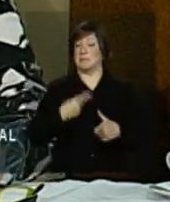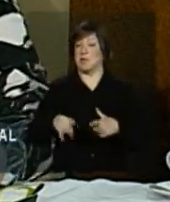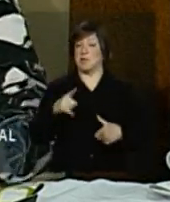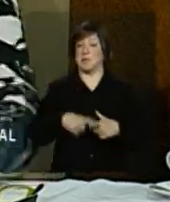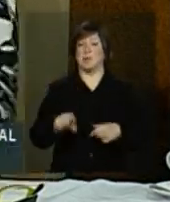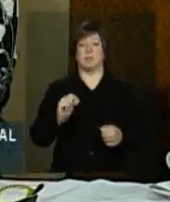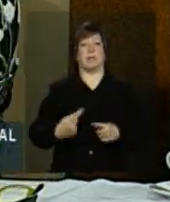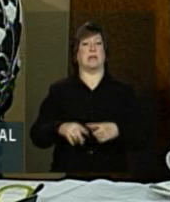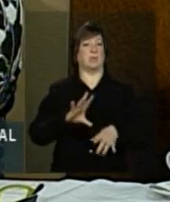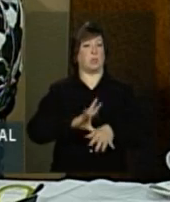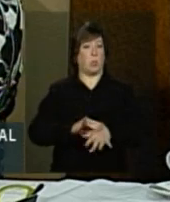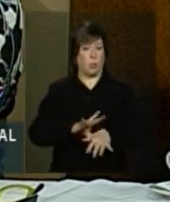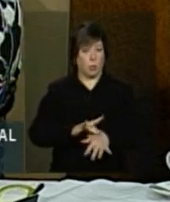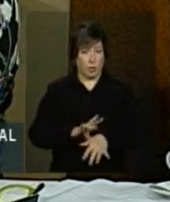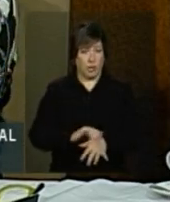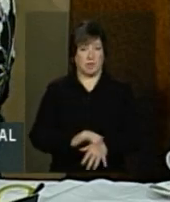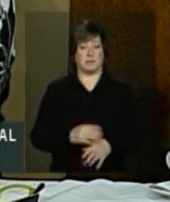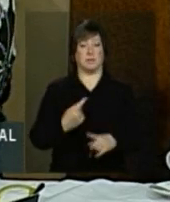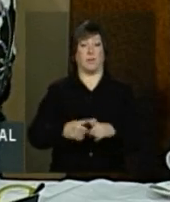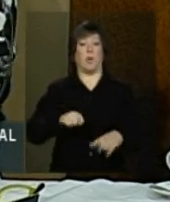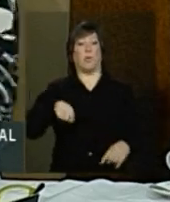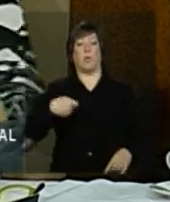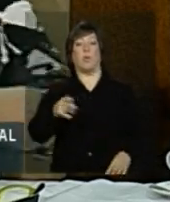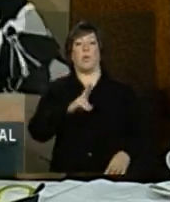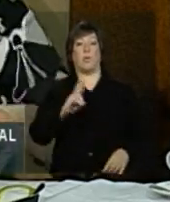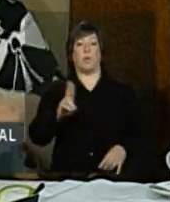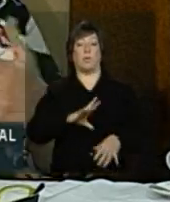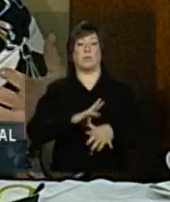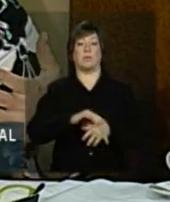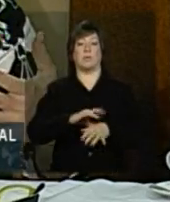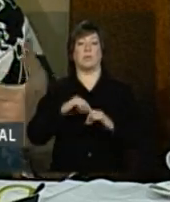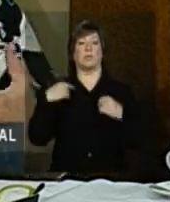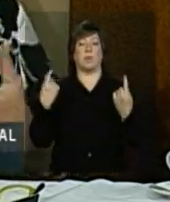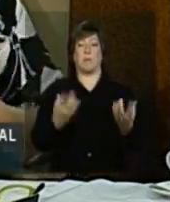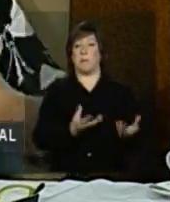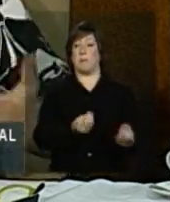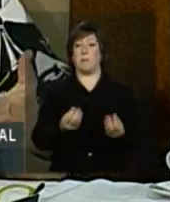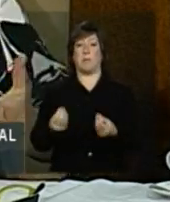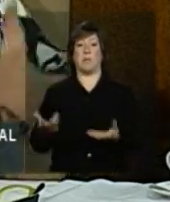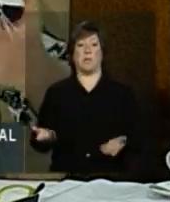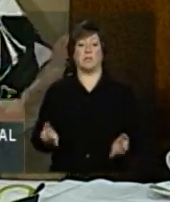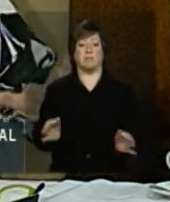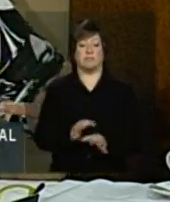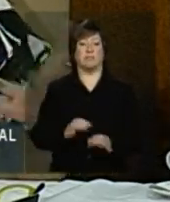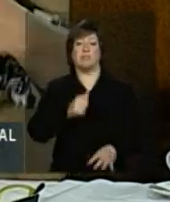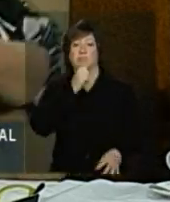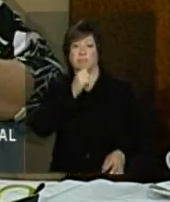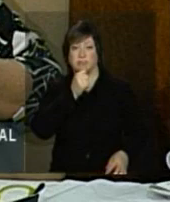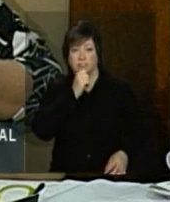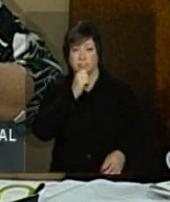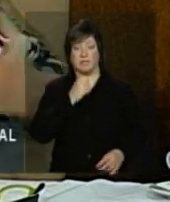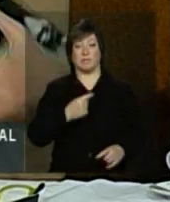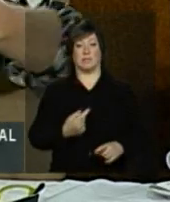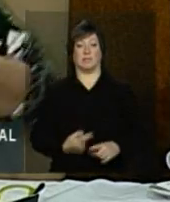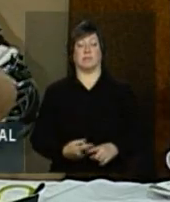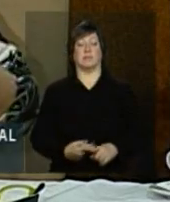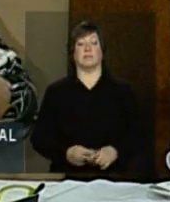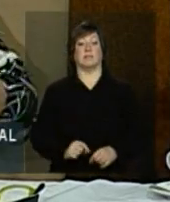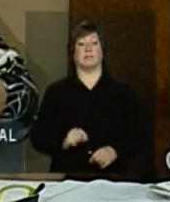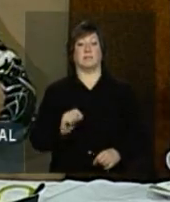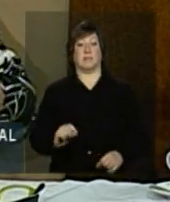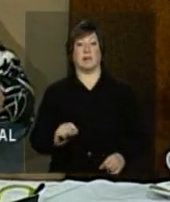tratados que são conhecidos como doenças negligenciadas ou seja doenças que não negligenciadas por alguém